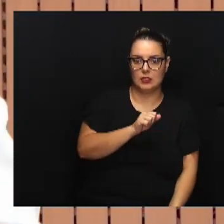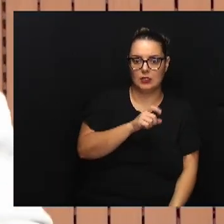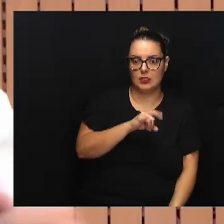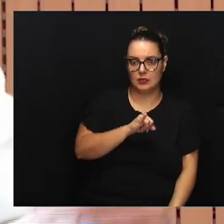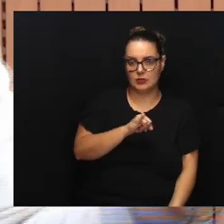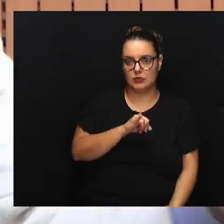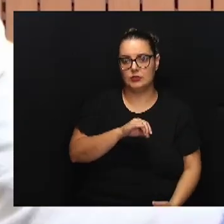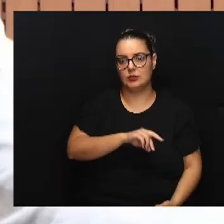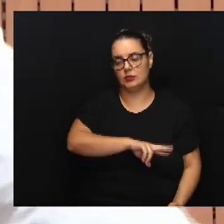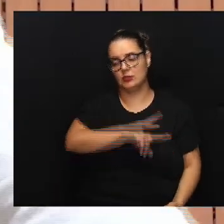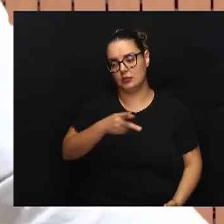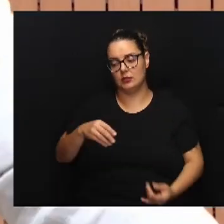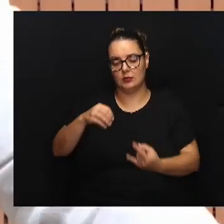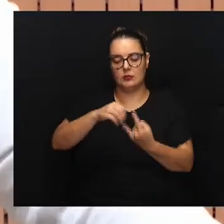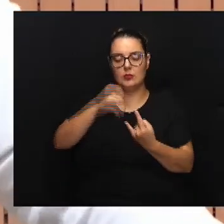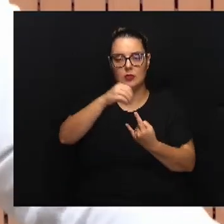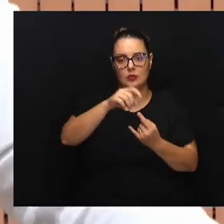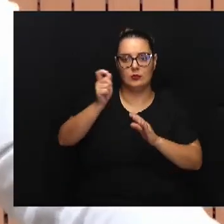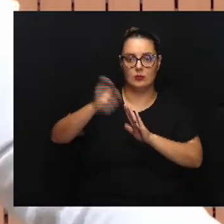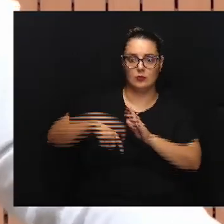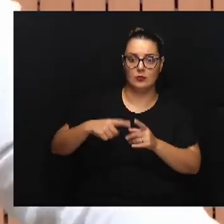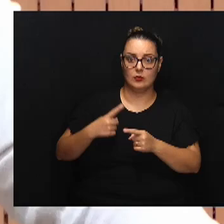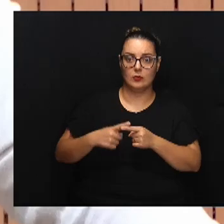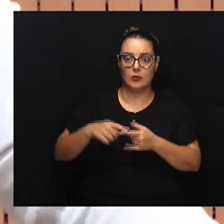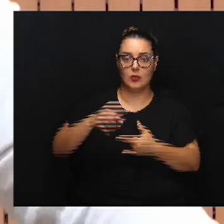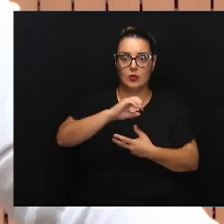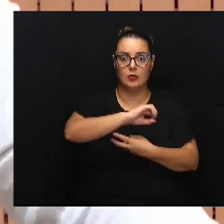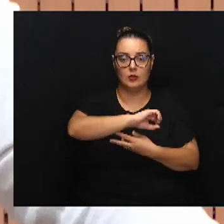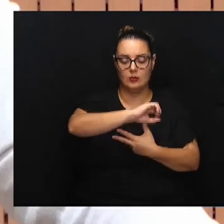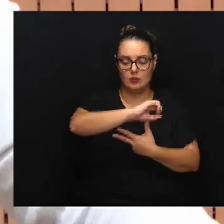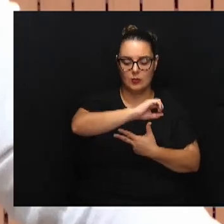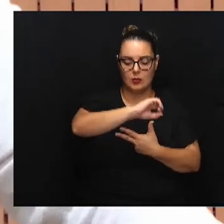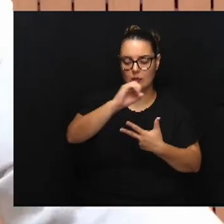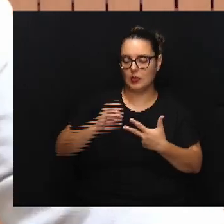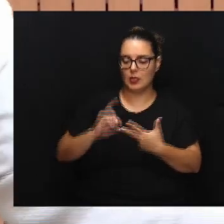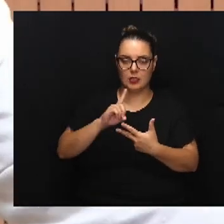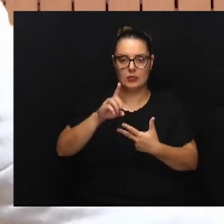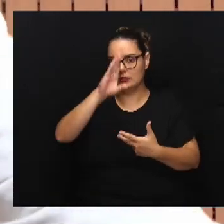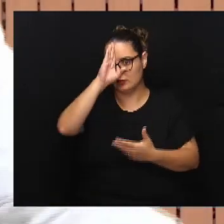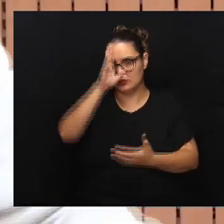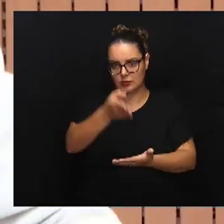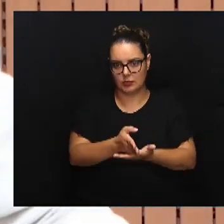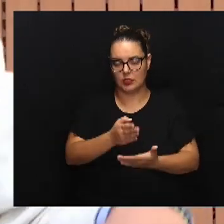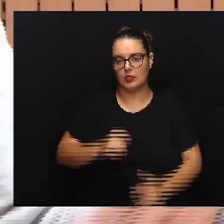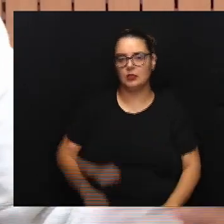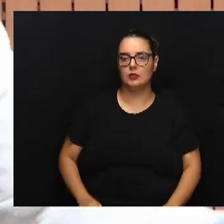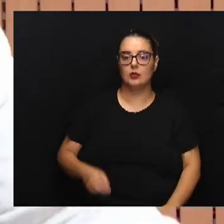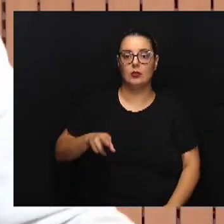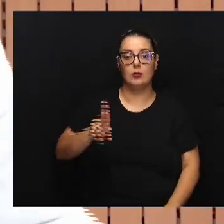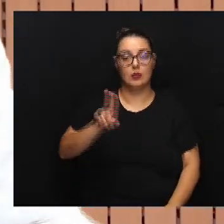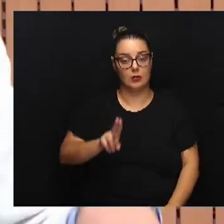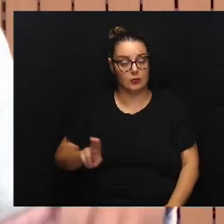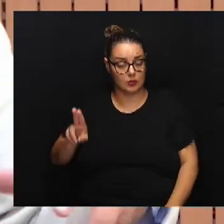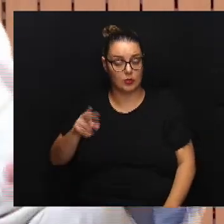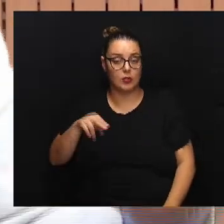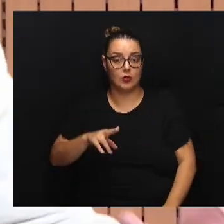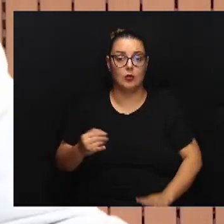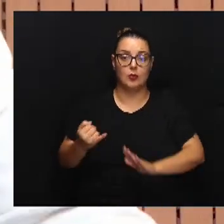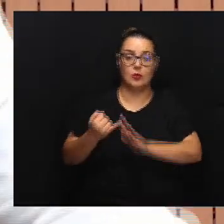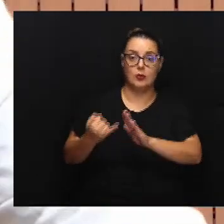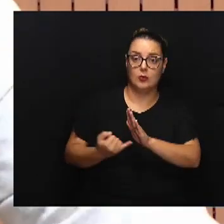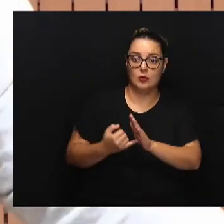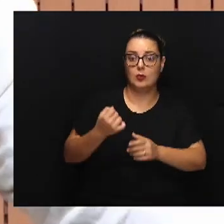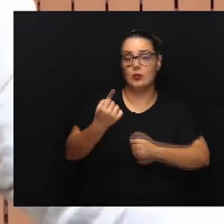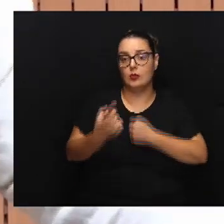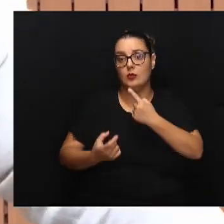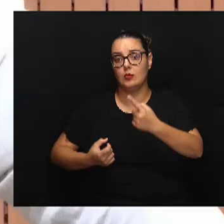para poder executar, porque o MEC não executa isso diretamente, né? Ou são as universidades, ou são os institutos, ou algum